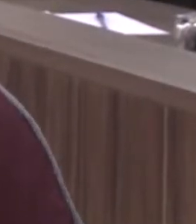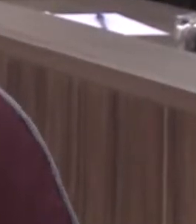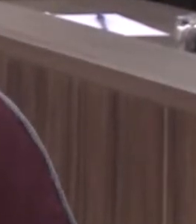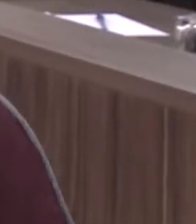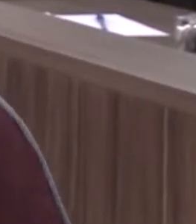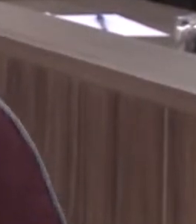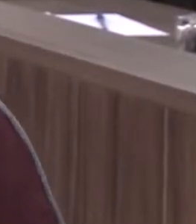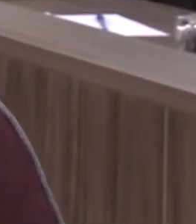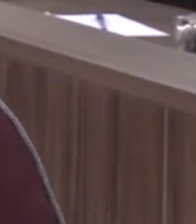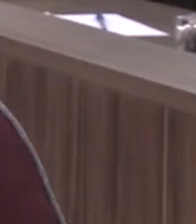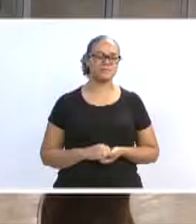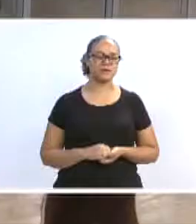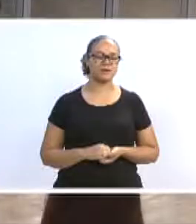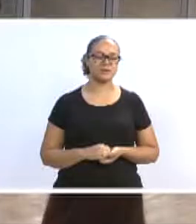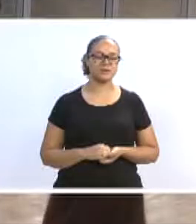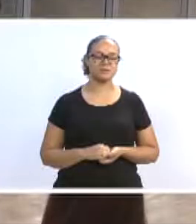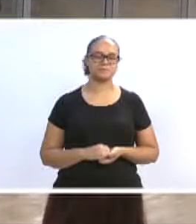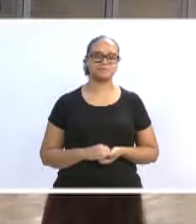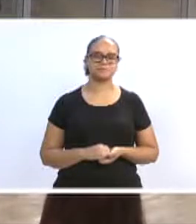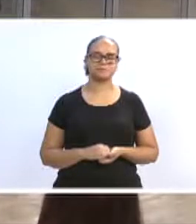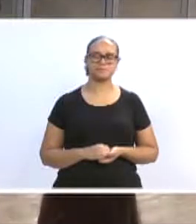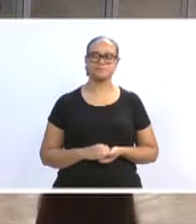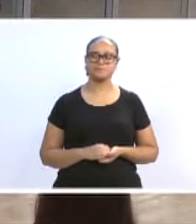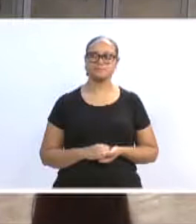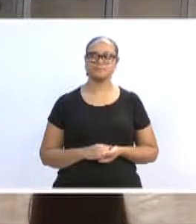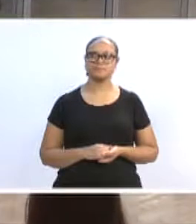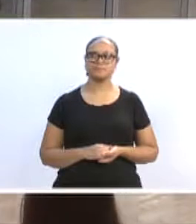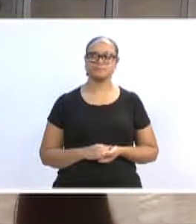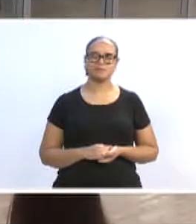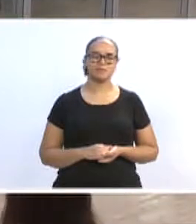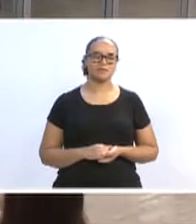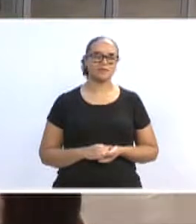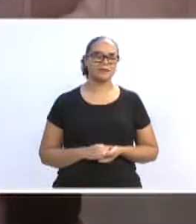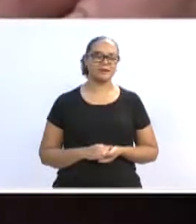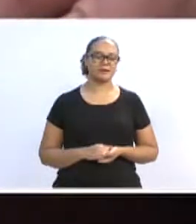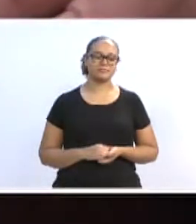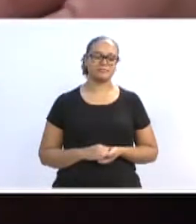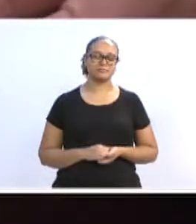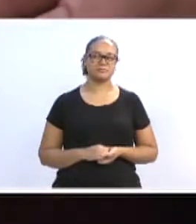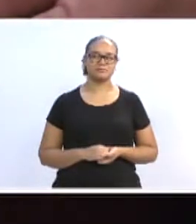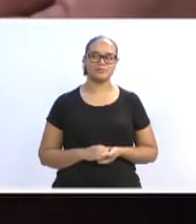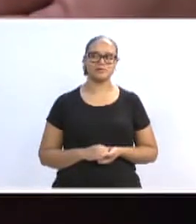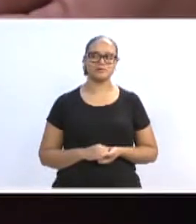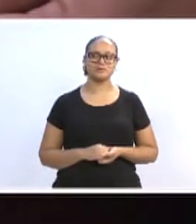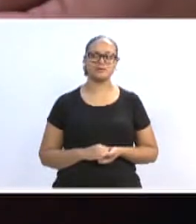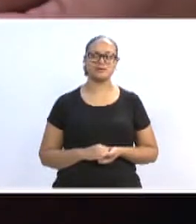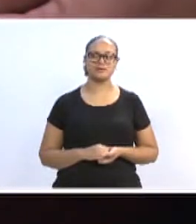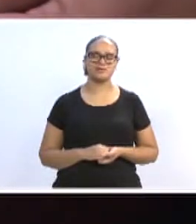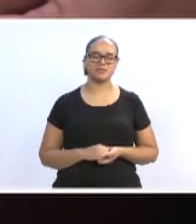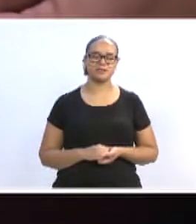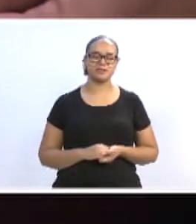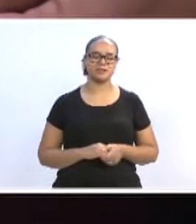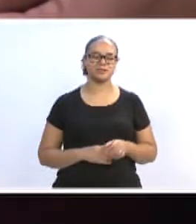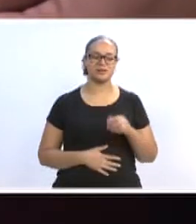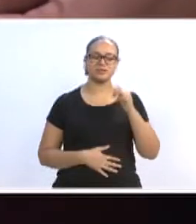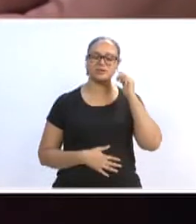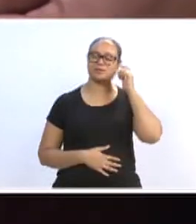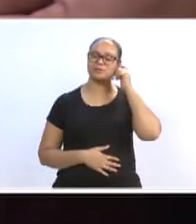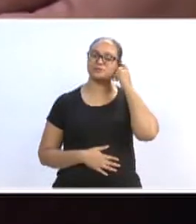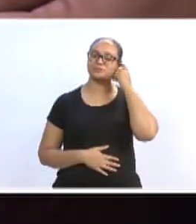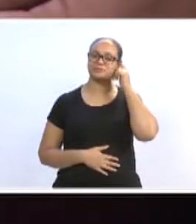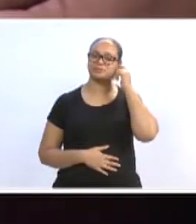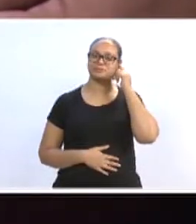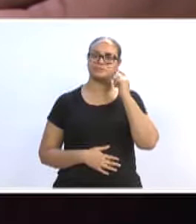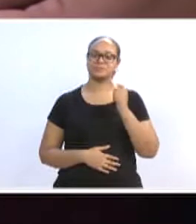enfim, N materiais. O vereador Almir Vieira entregou moção para Leandro Rodolfo Claus do Nascimento, conhecido